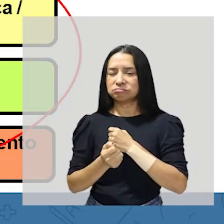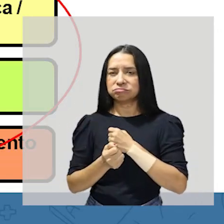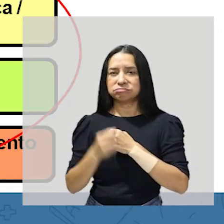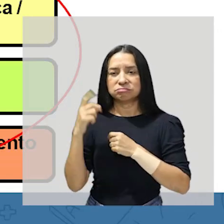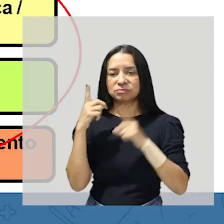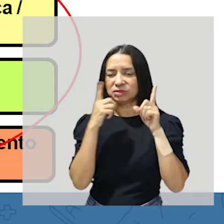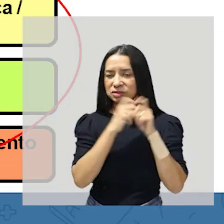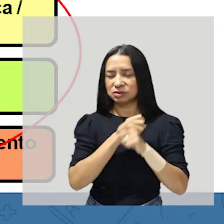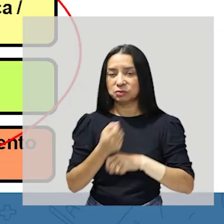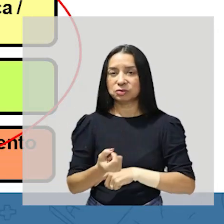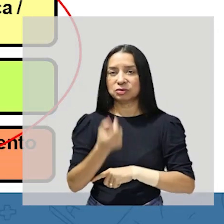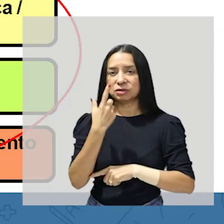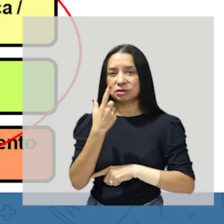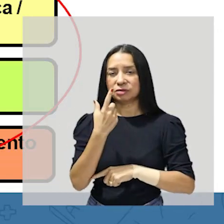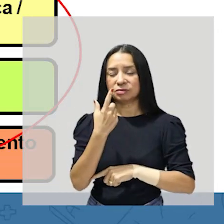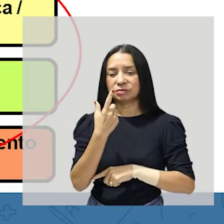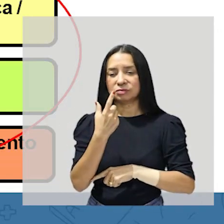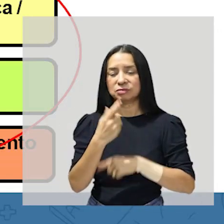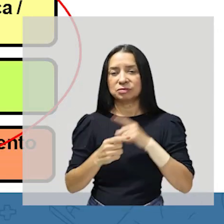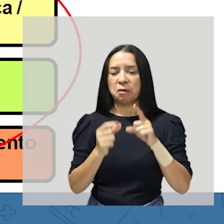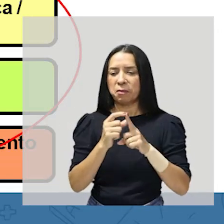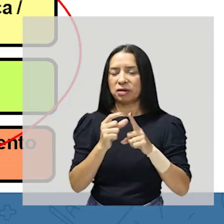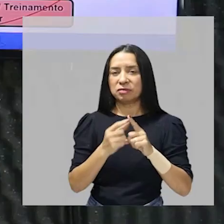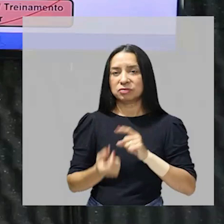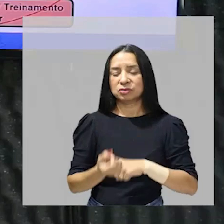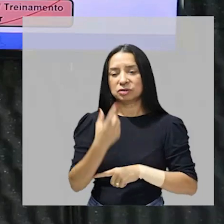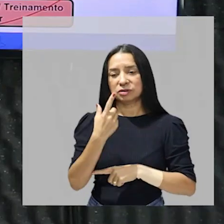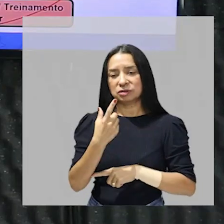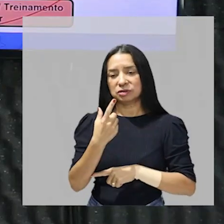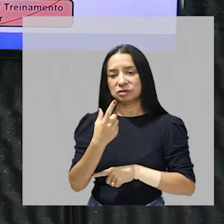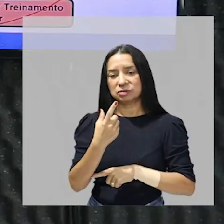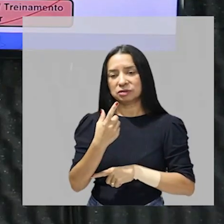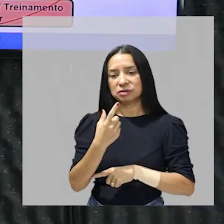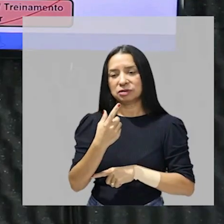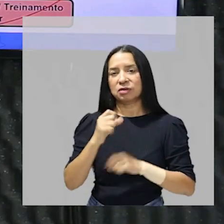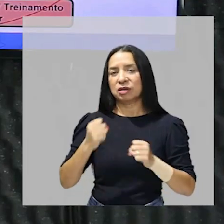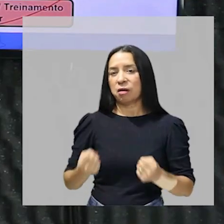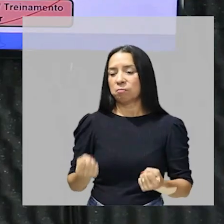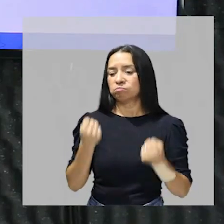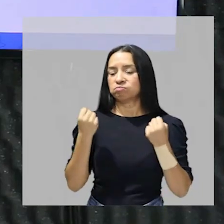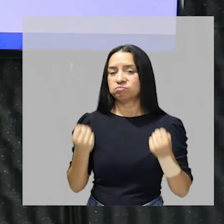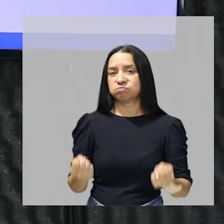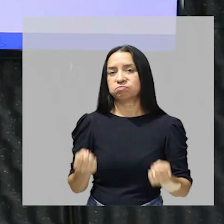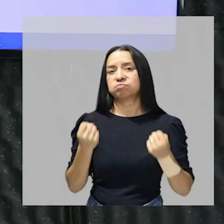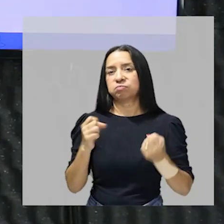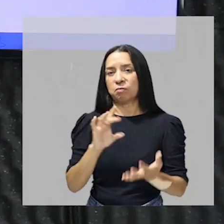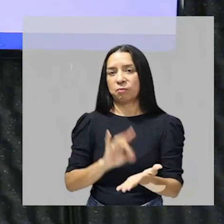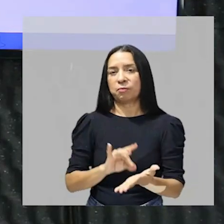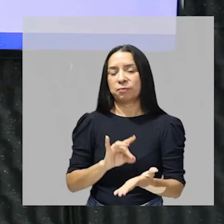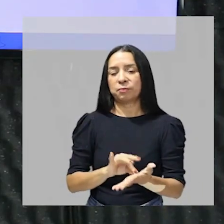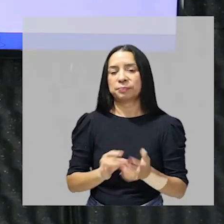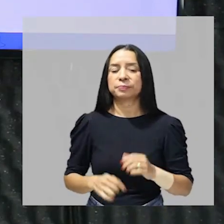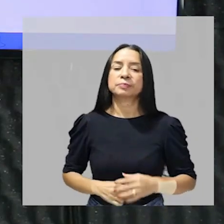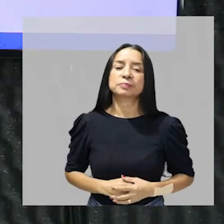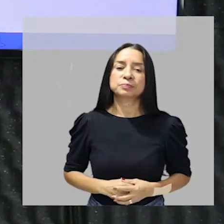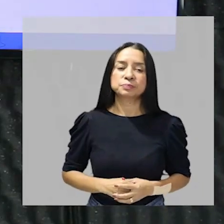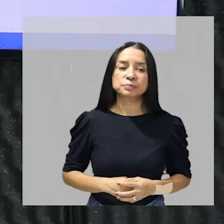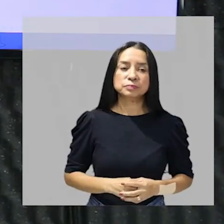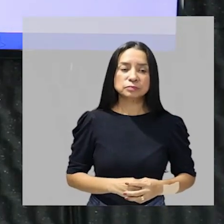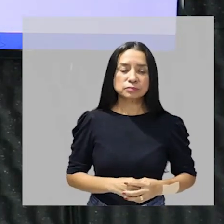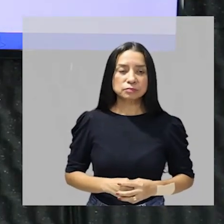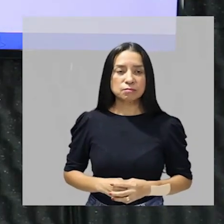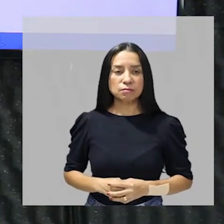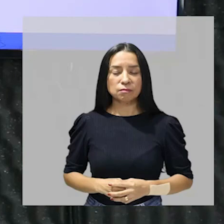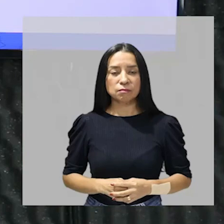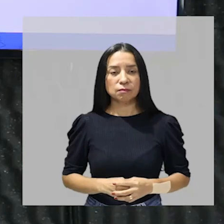um termo meio ali estranho. A palavra correta é musculação mesmo, de fato. Aí a ginástica na